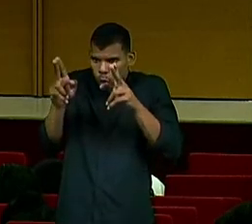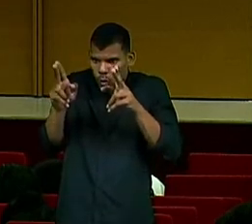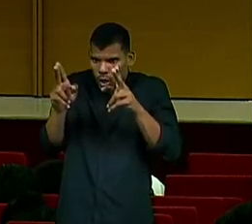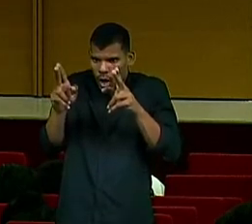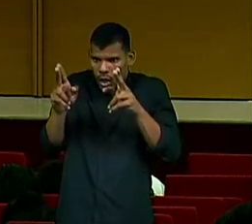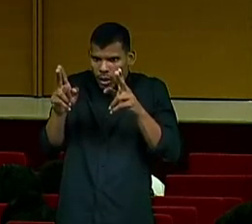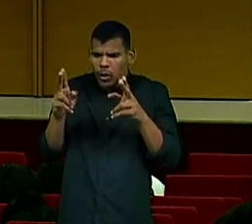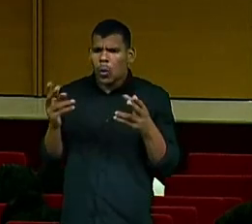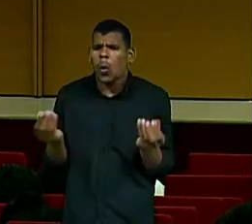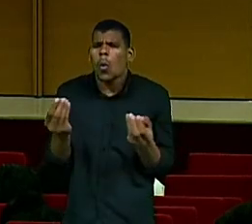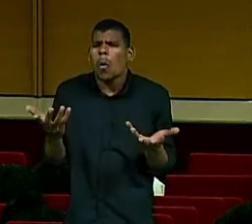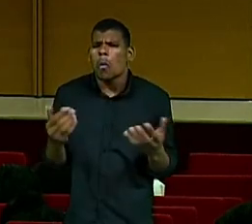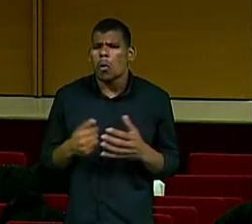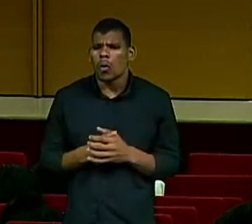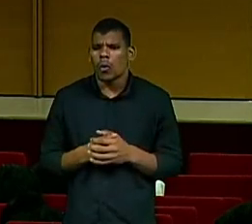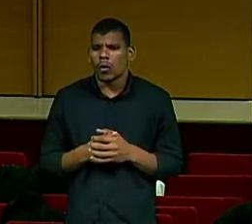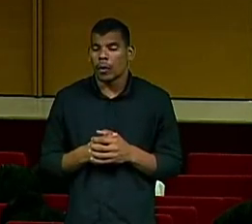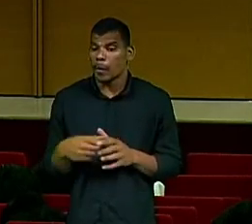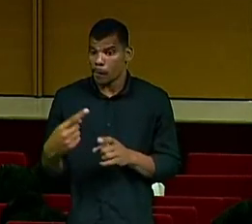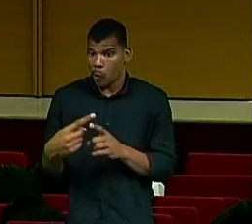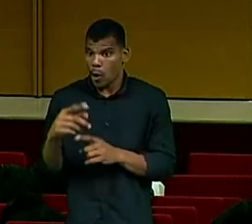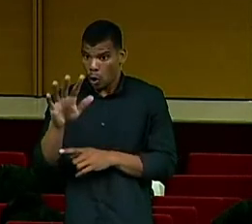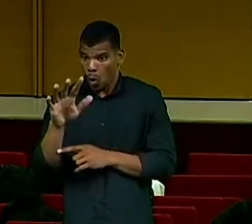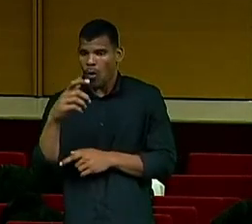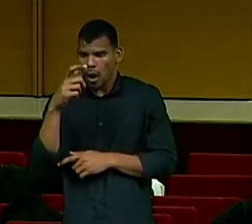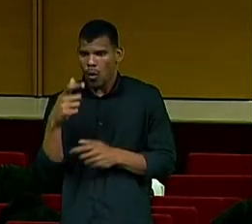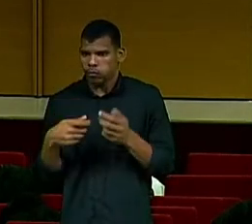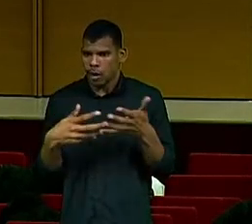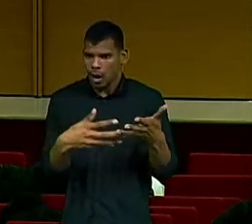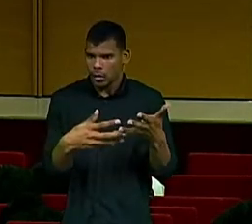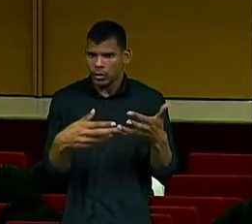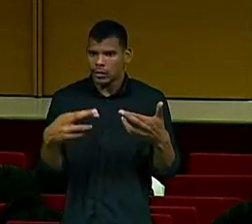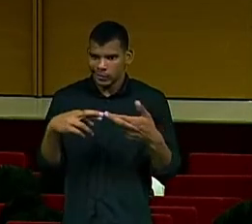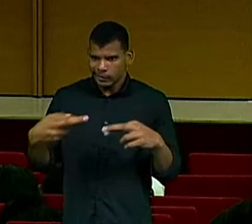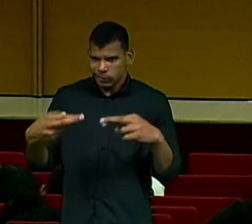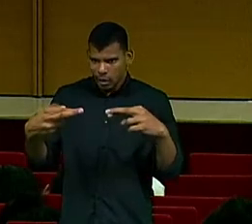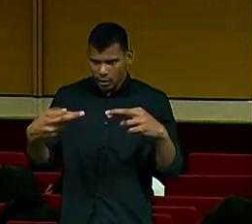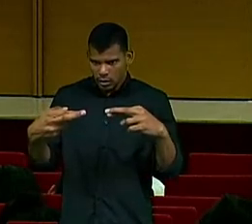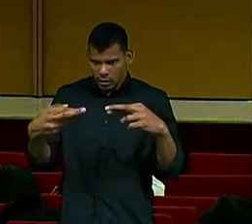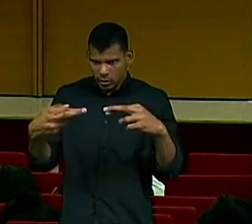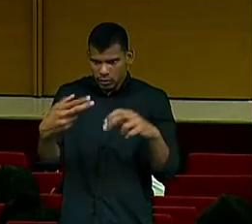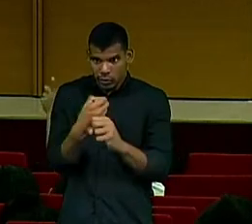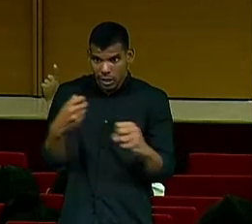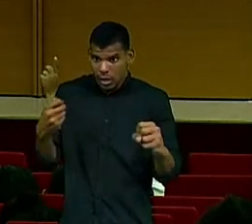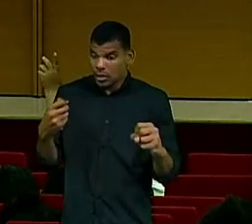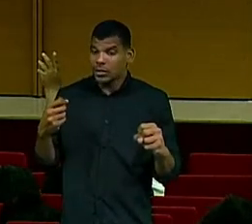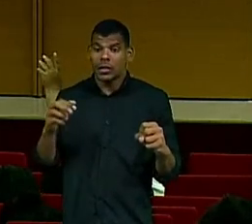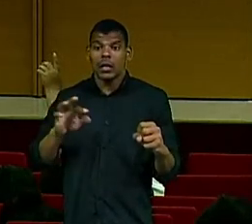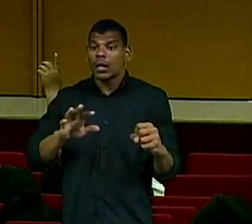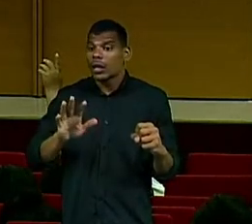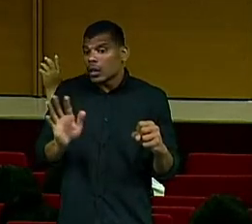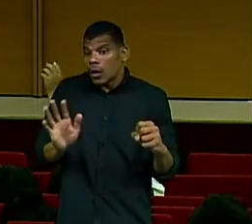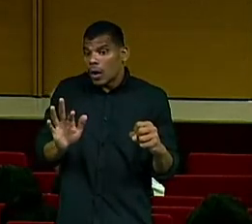a célula é pequena o núcleo é menor ainda o DNA